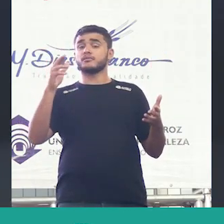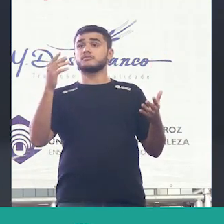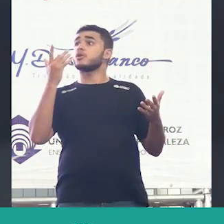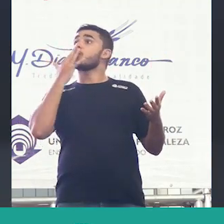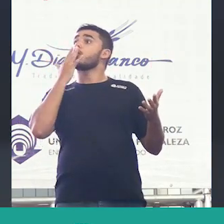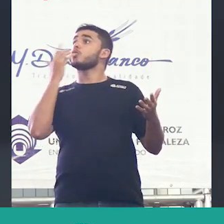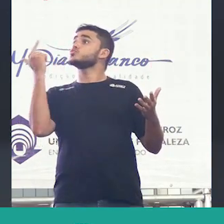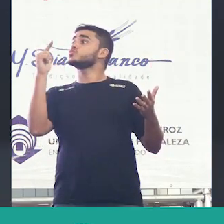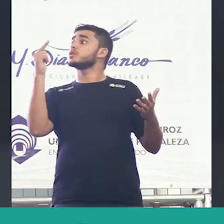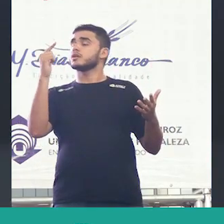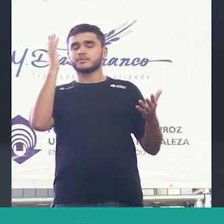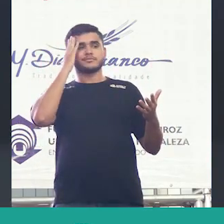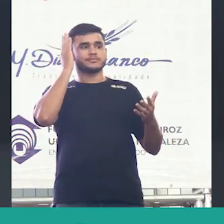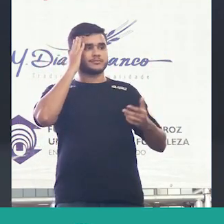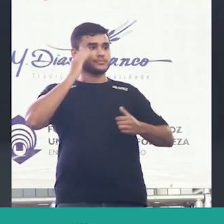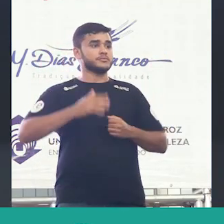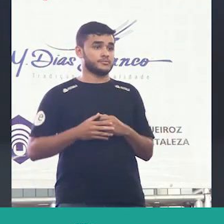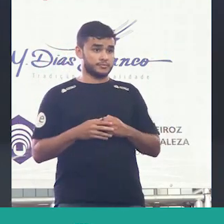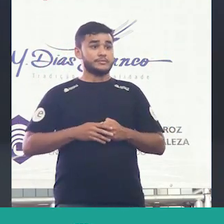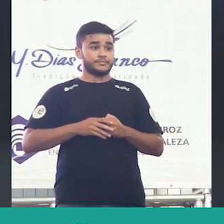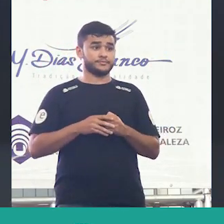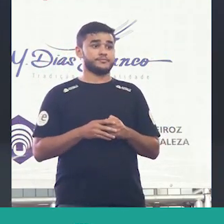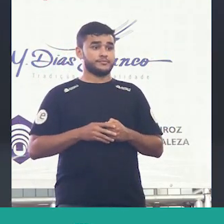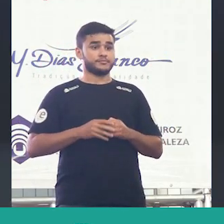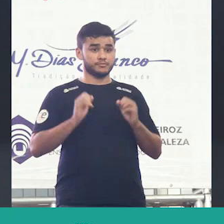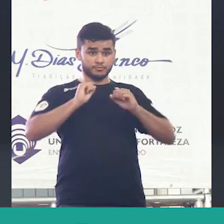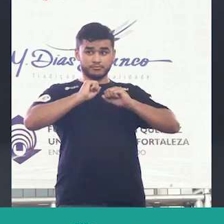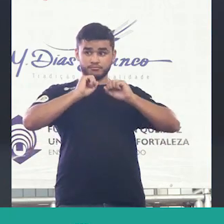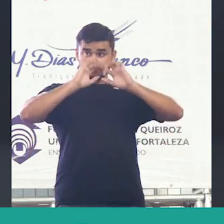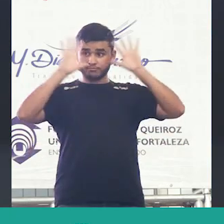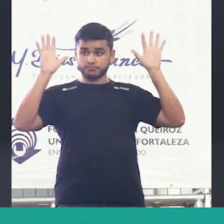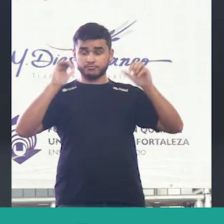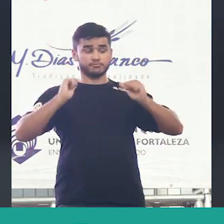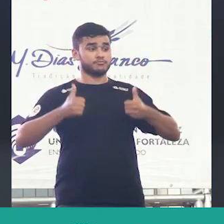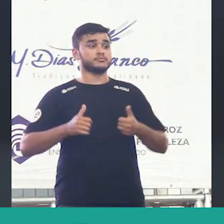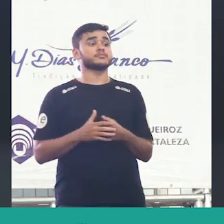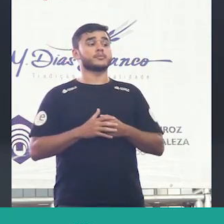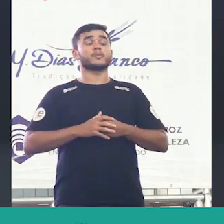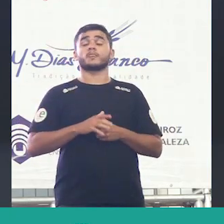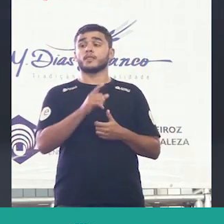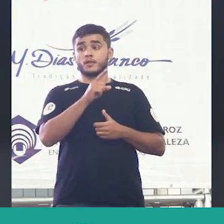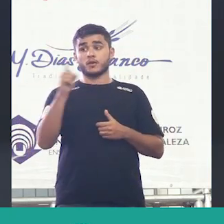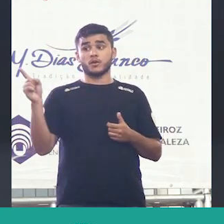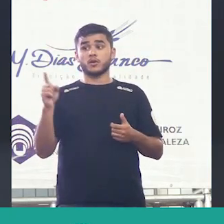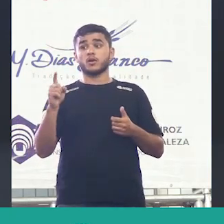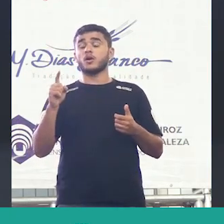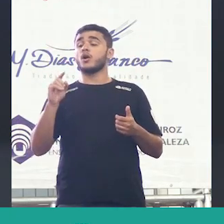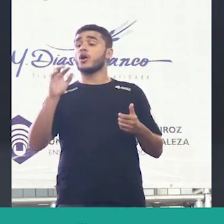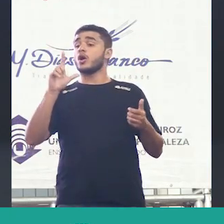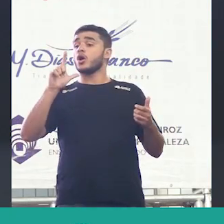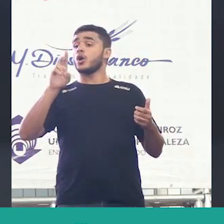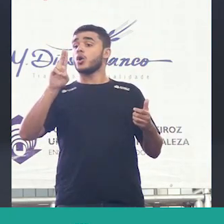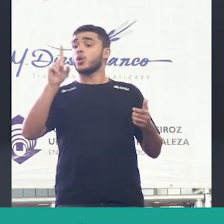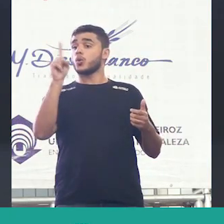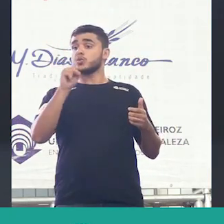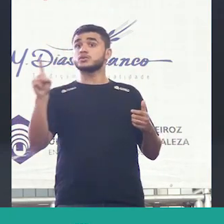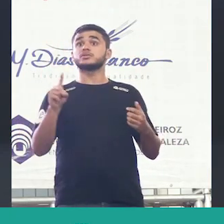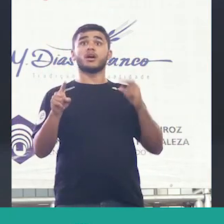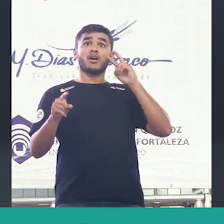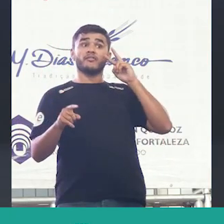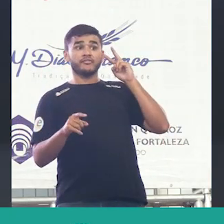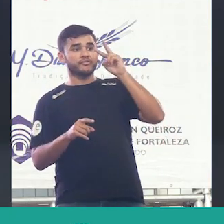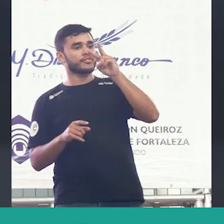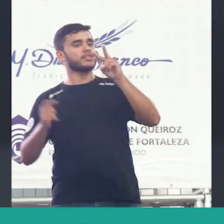luz, porque eu não vejo. Entenderam? Foi claro? Então vamos lá, repete. Fonte de luz é tudo aquilo que o